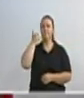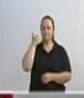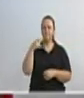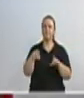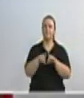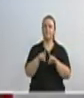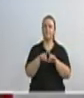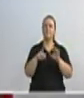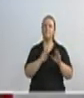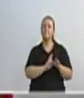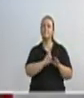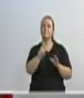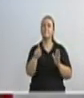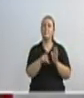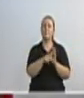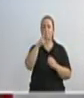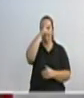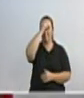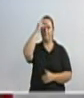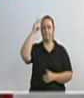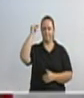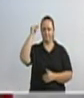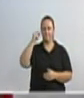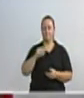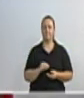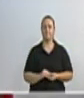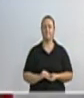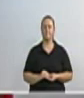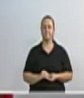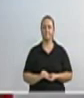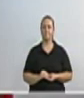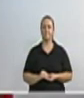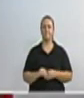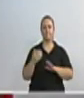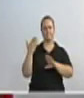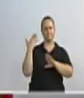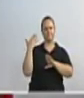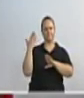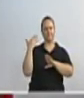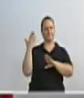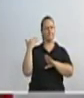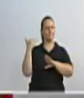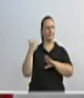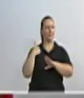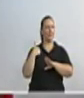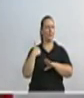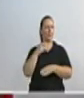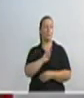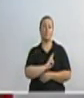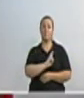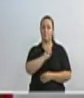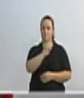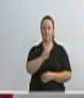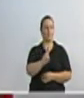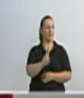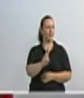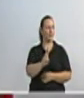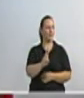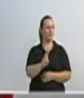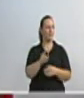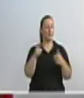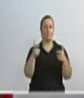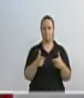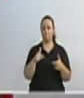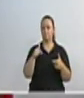do Executivo Municipal de Blumenau. Eu, alguns dias atrás, estive aqui representando a minha cidade numa